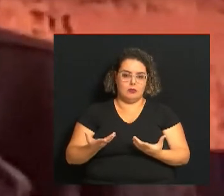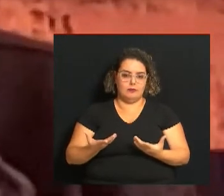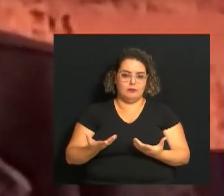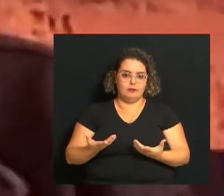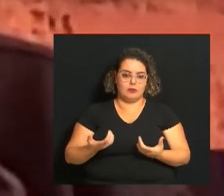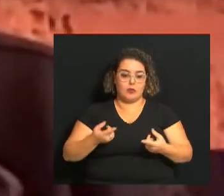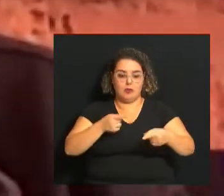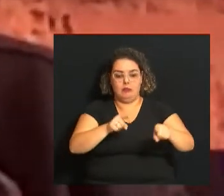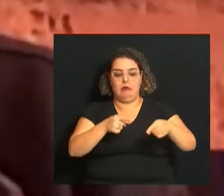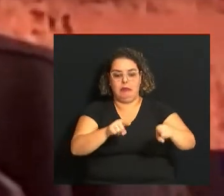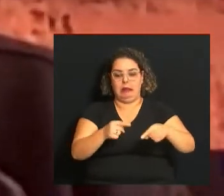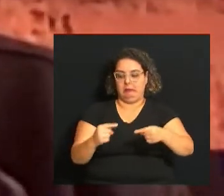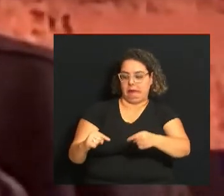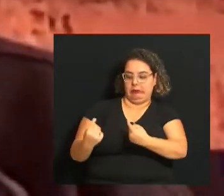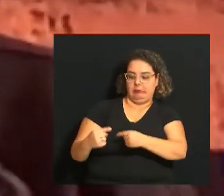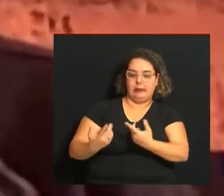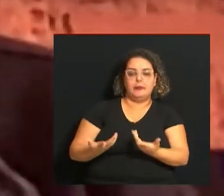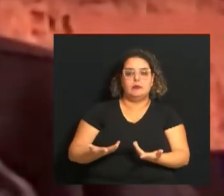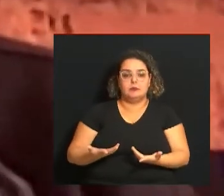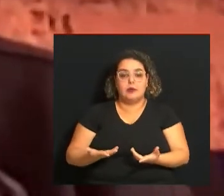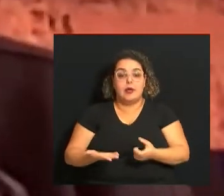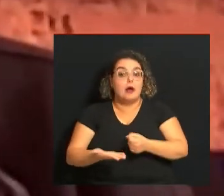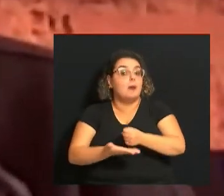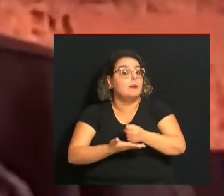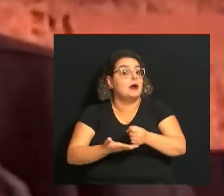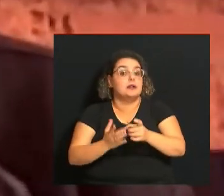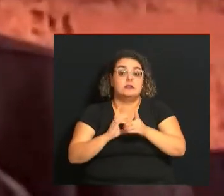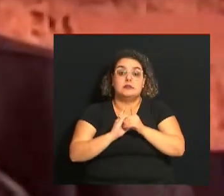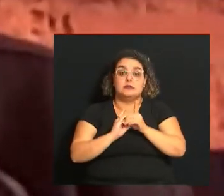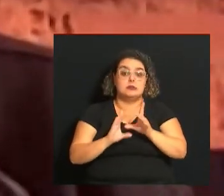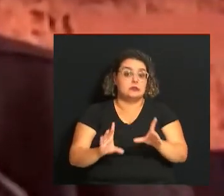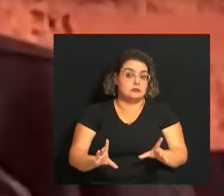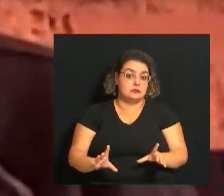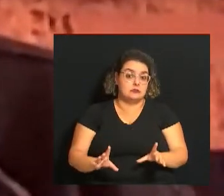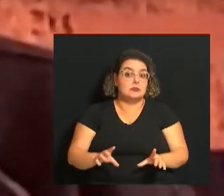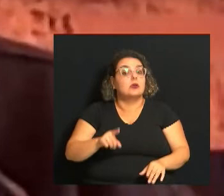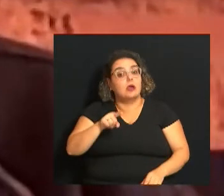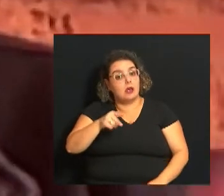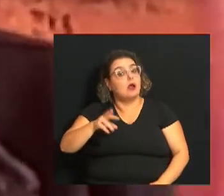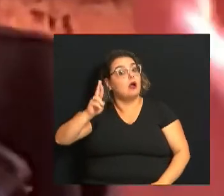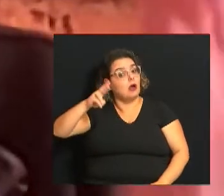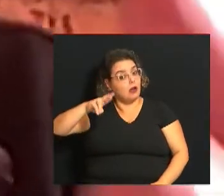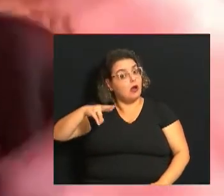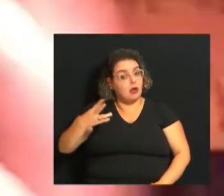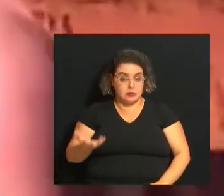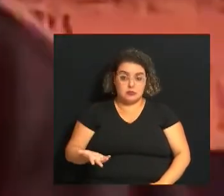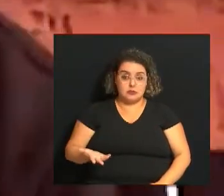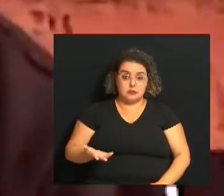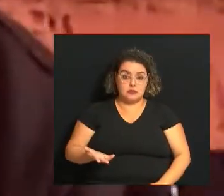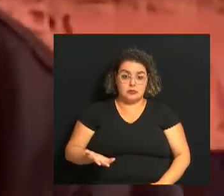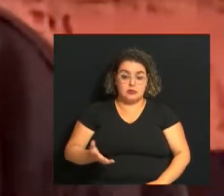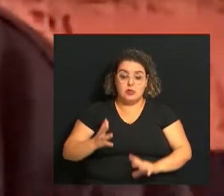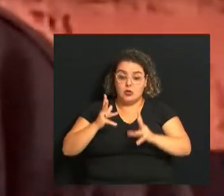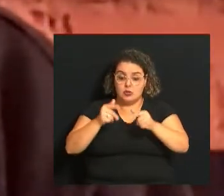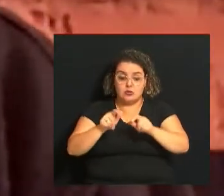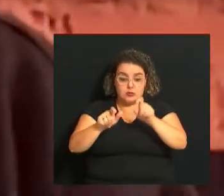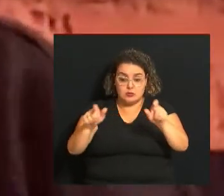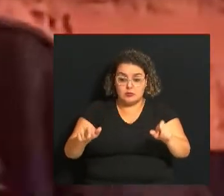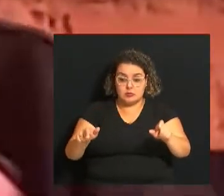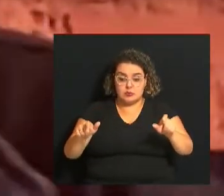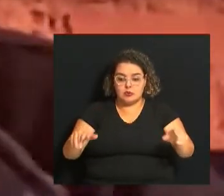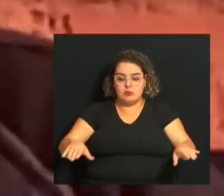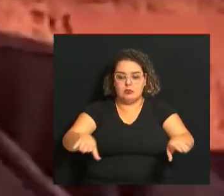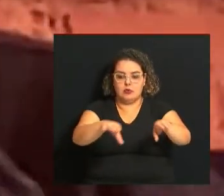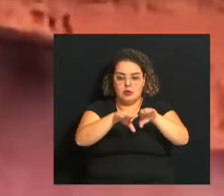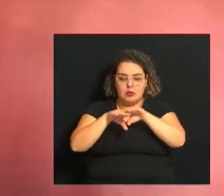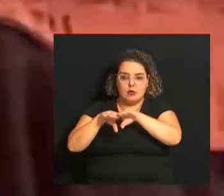racionalidade, que é a base da democracia. Porque a base da democracia é a razão. Quer dizer, a razão diz: todas as pessoas são iguais. Você pode